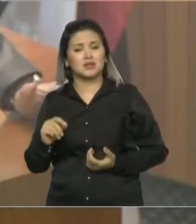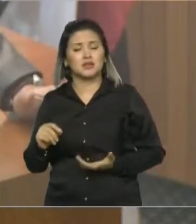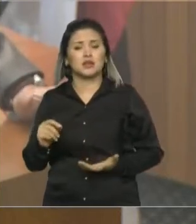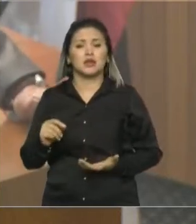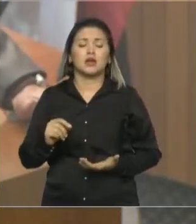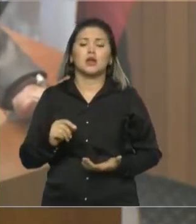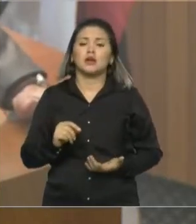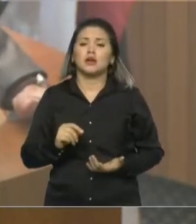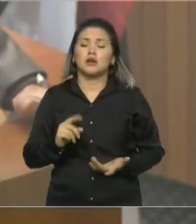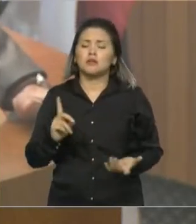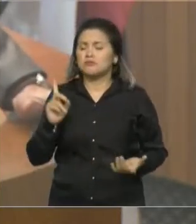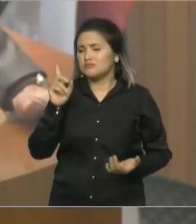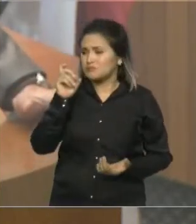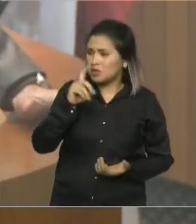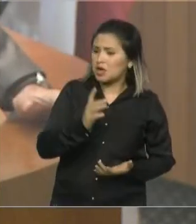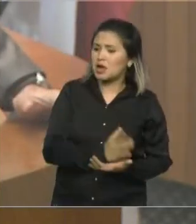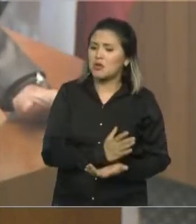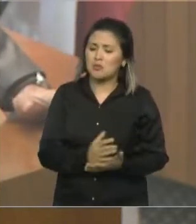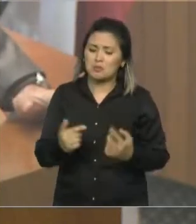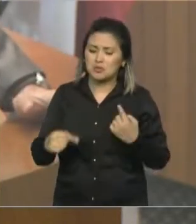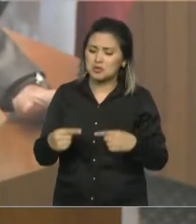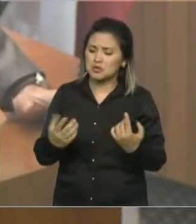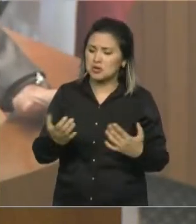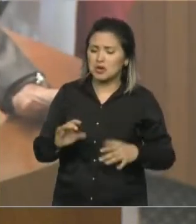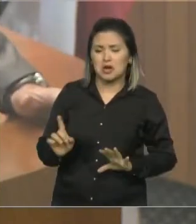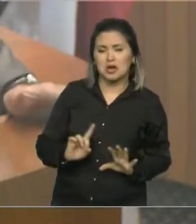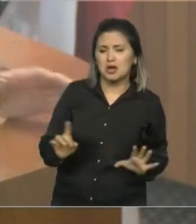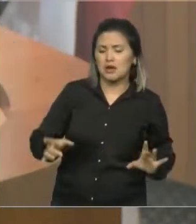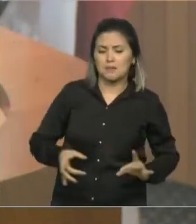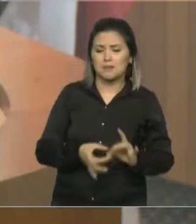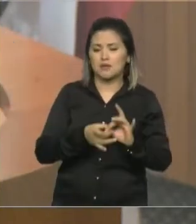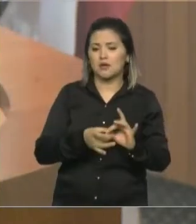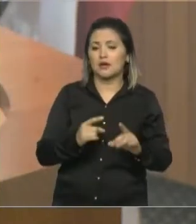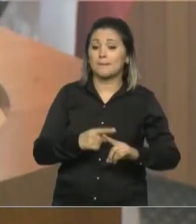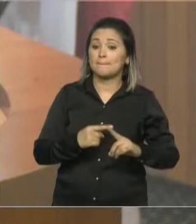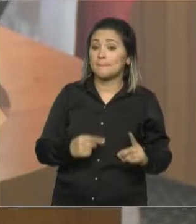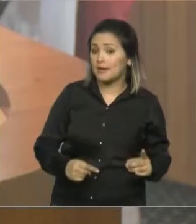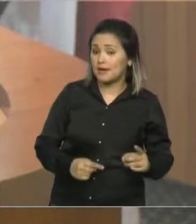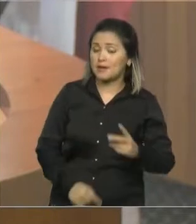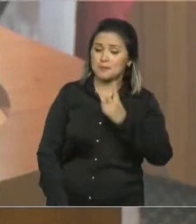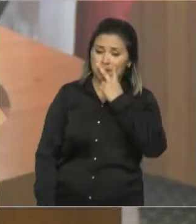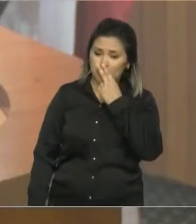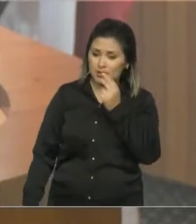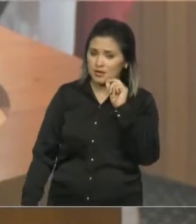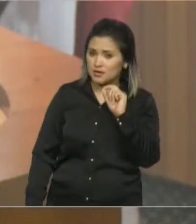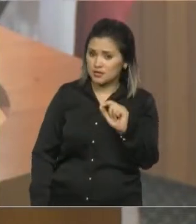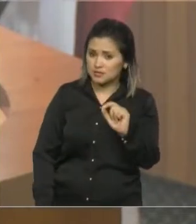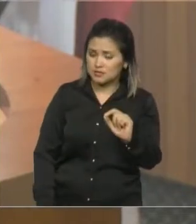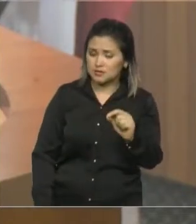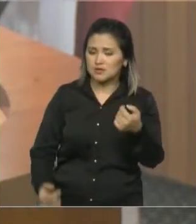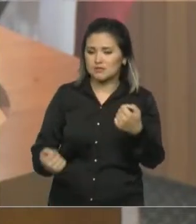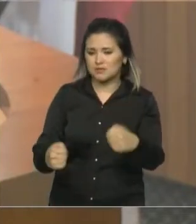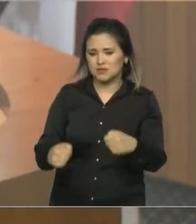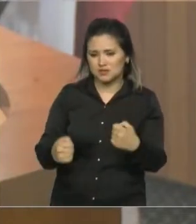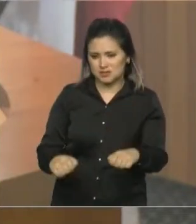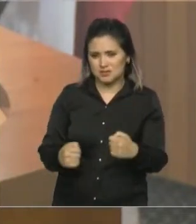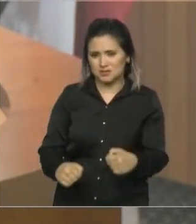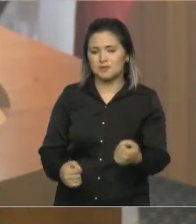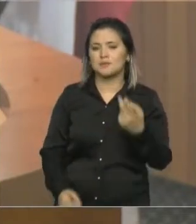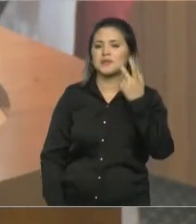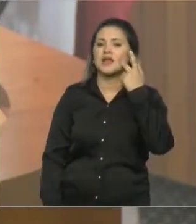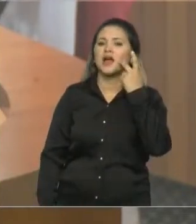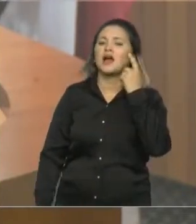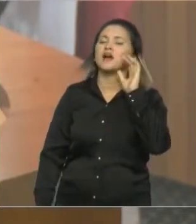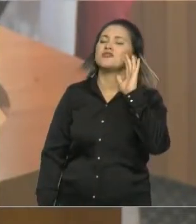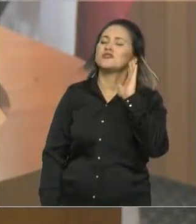consórcios intermunicipais de saúde. Mas me parece que é um caminho necessário. O Ceará já fez isso e